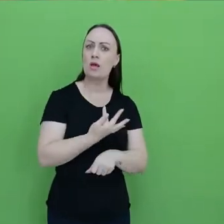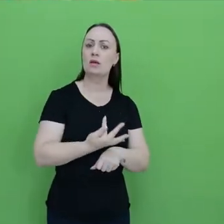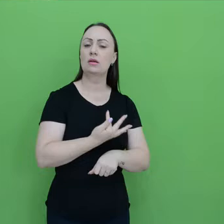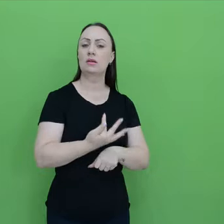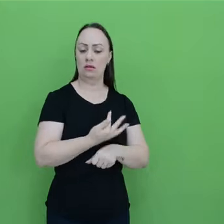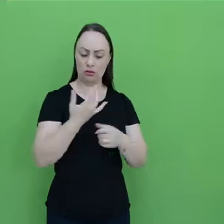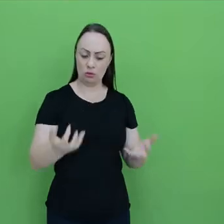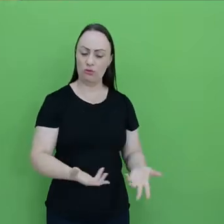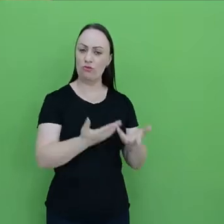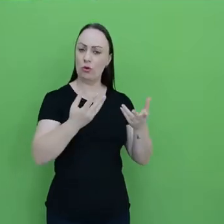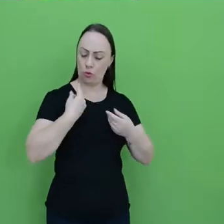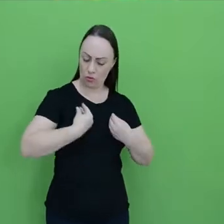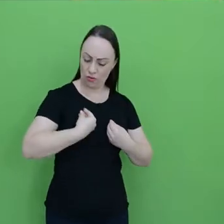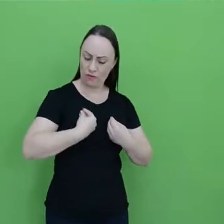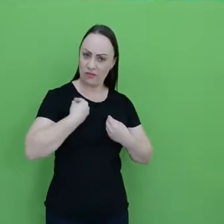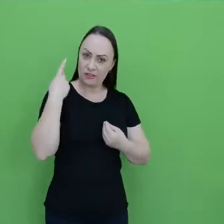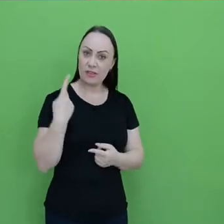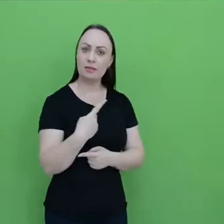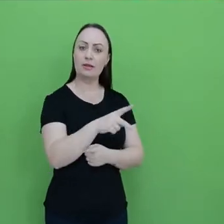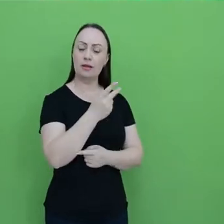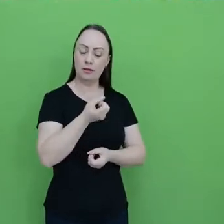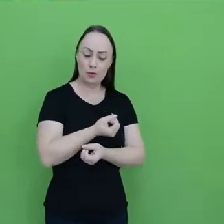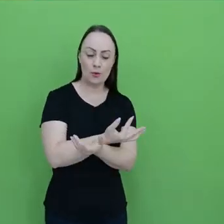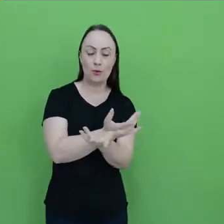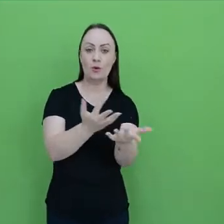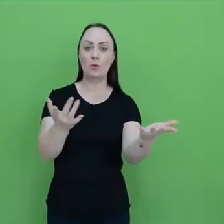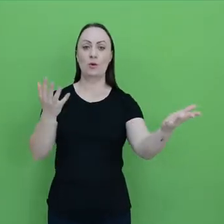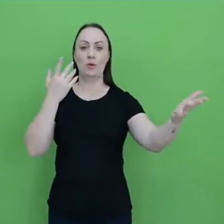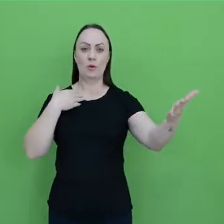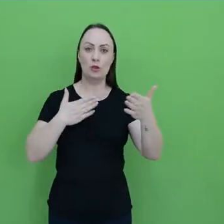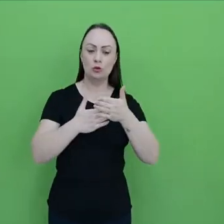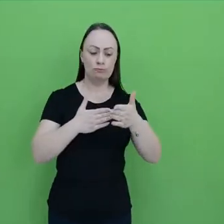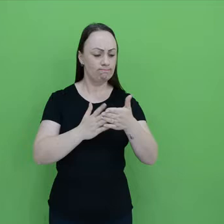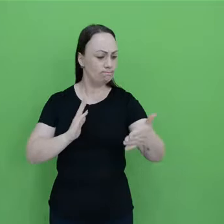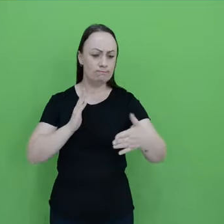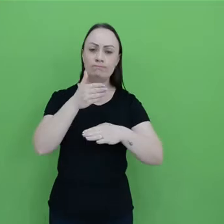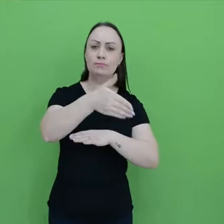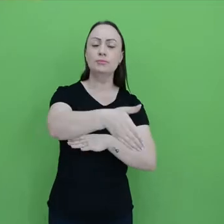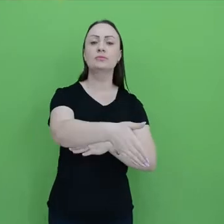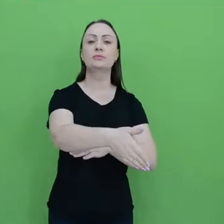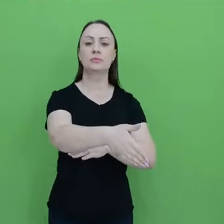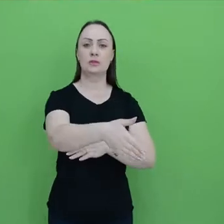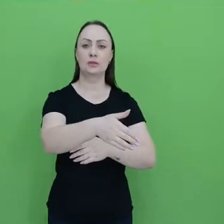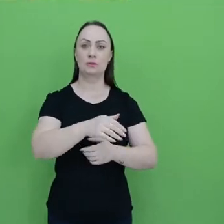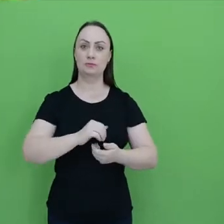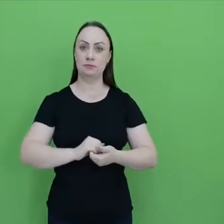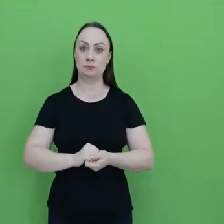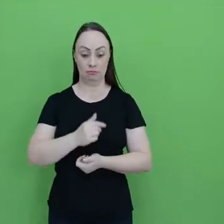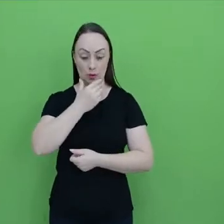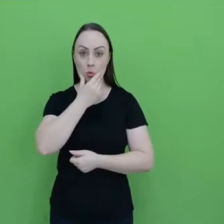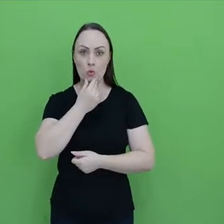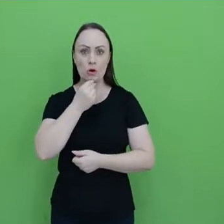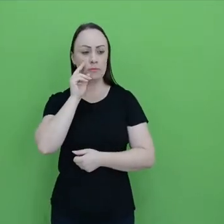sobrevive. Inspira transformação, superação de obstáculos.